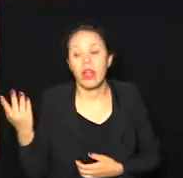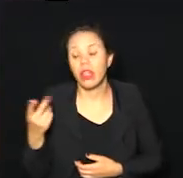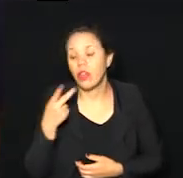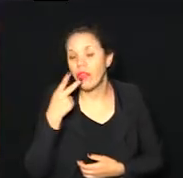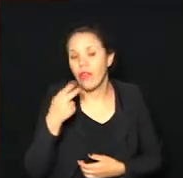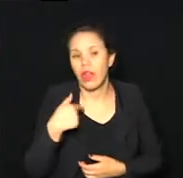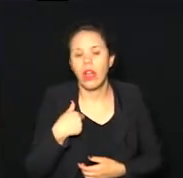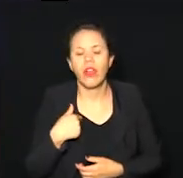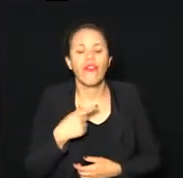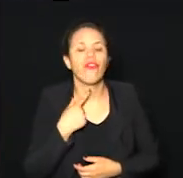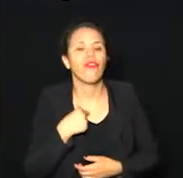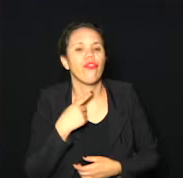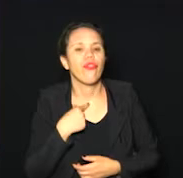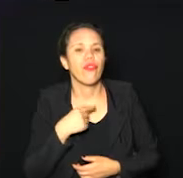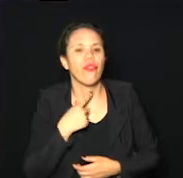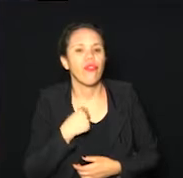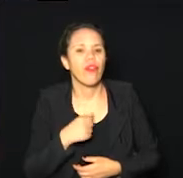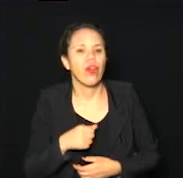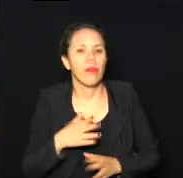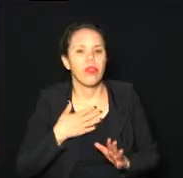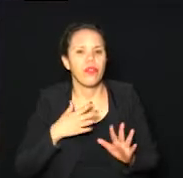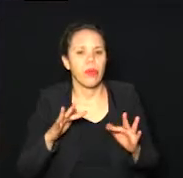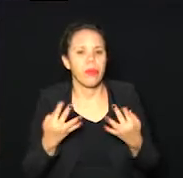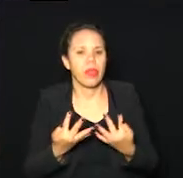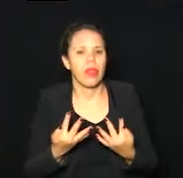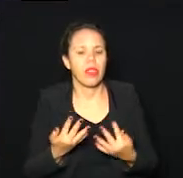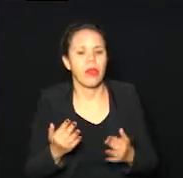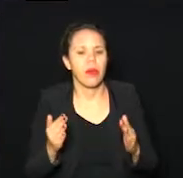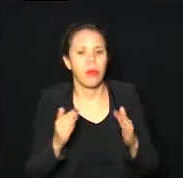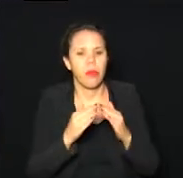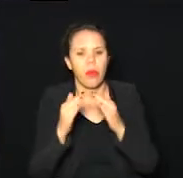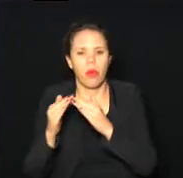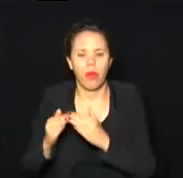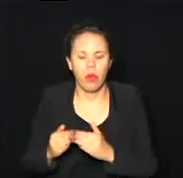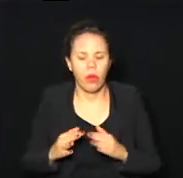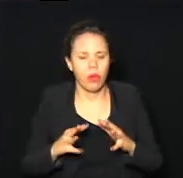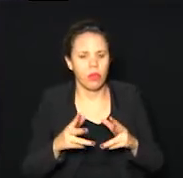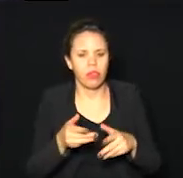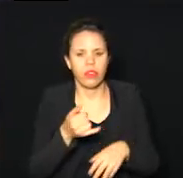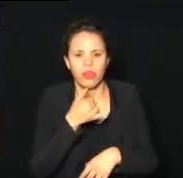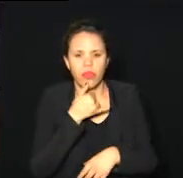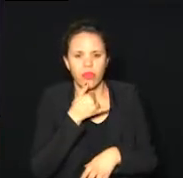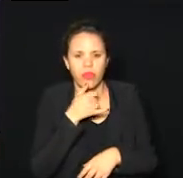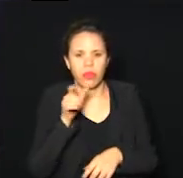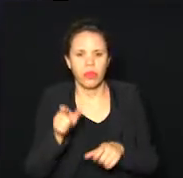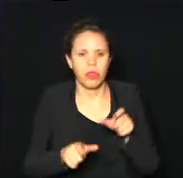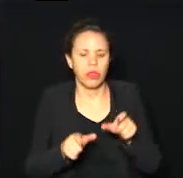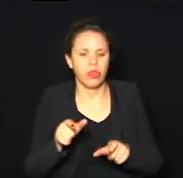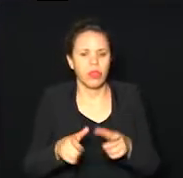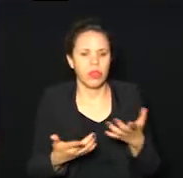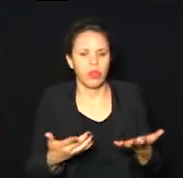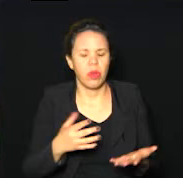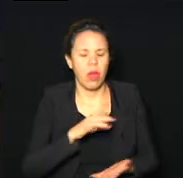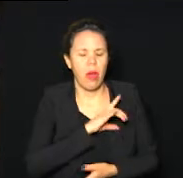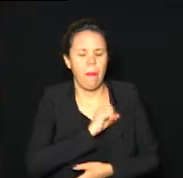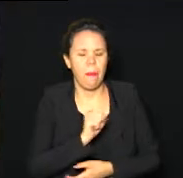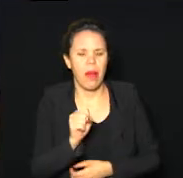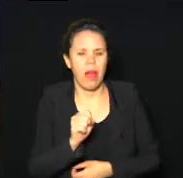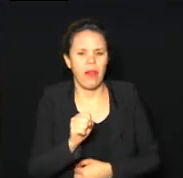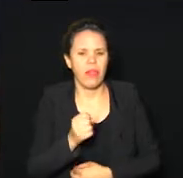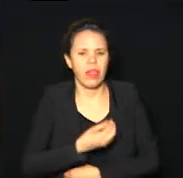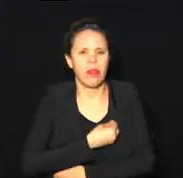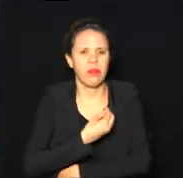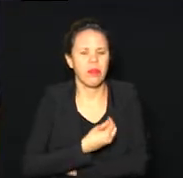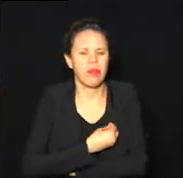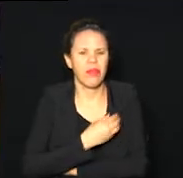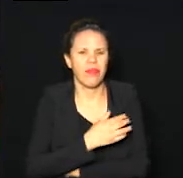tive vontade, para meus familiares que moram todos aí, infelizmente uma das pessoas que eu mais amava na minha vida,